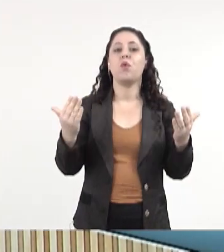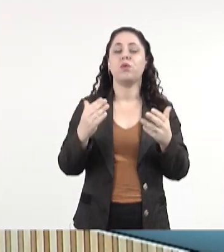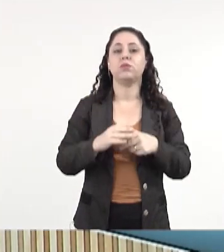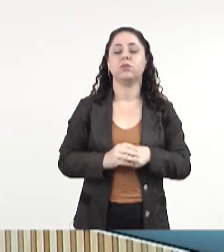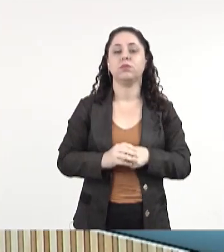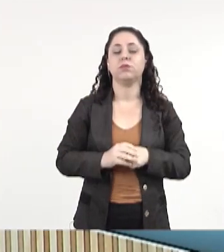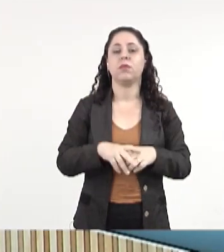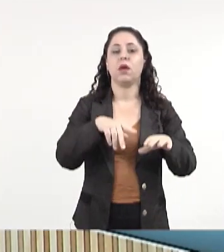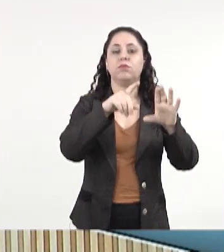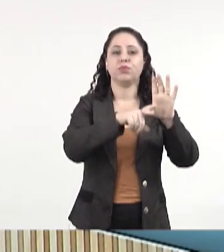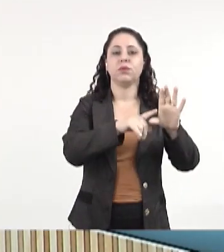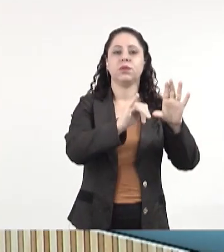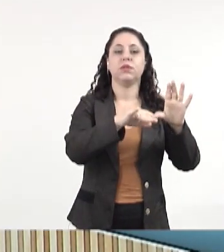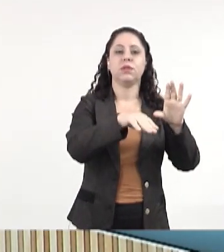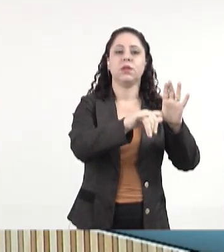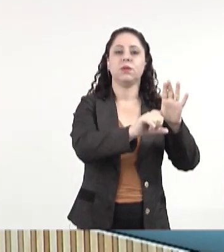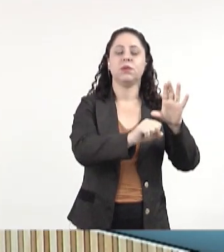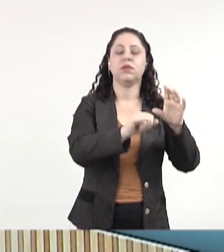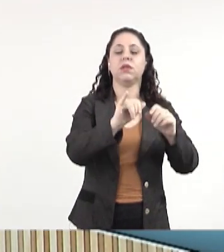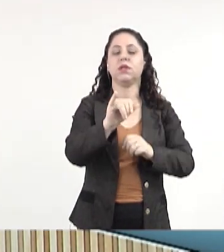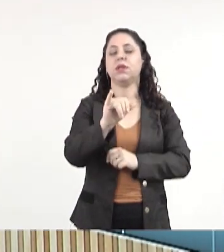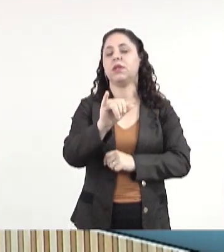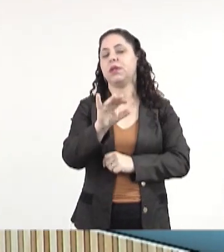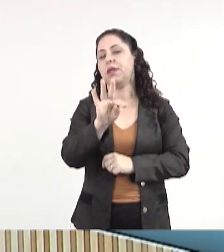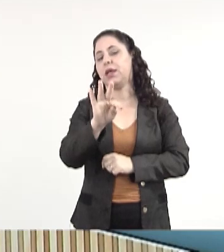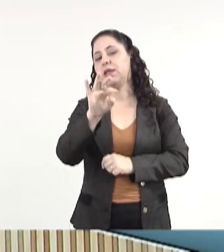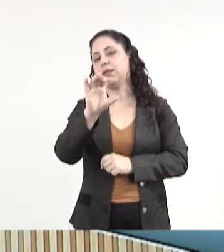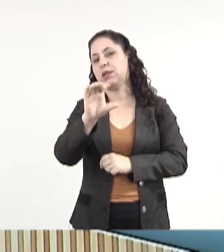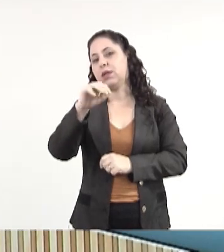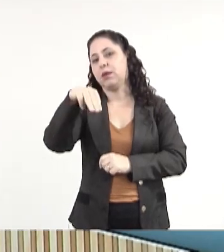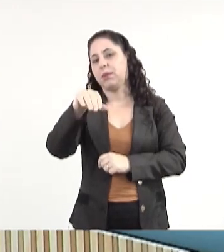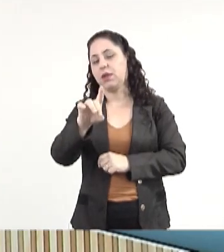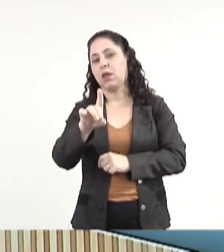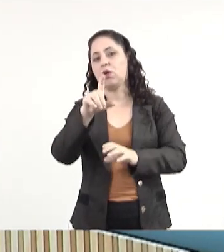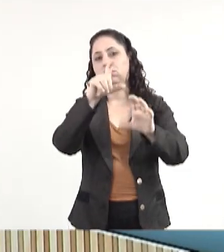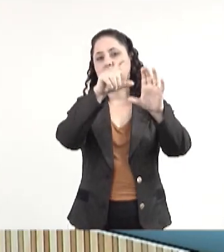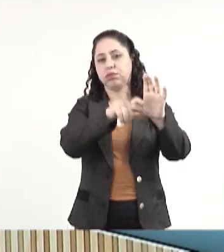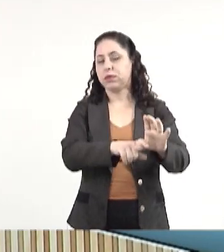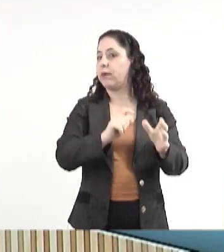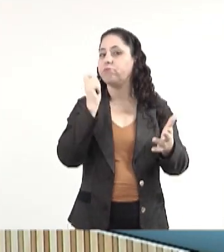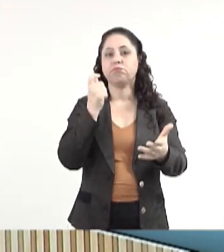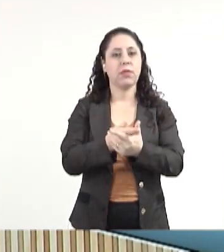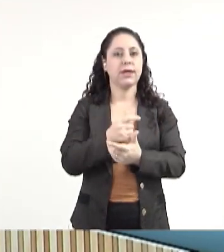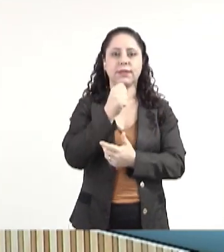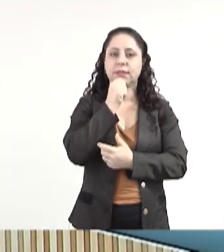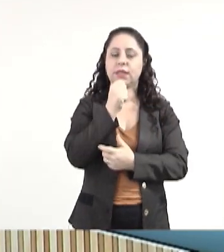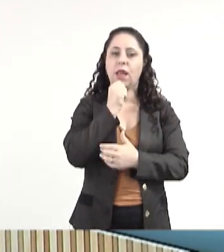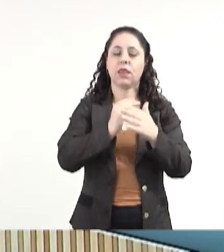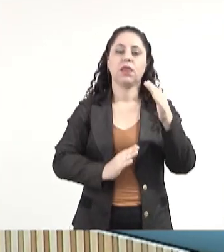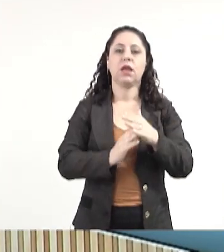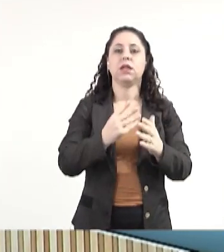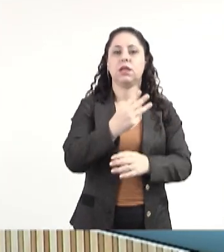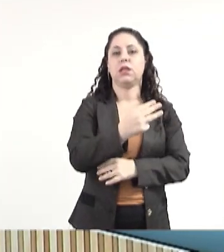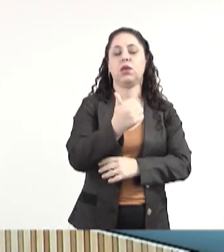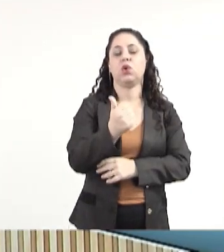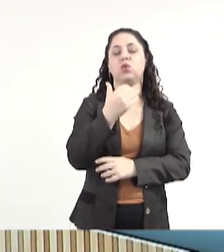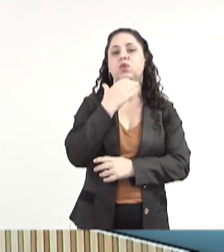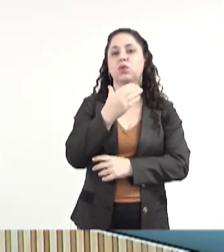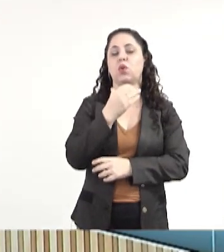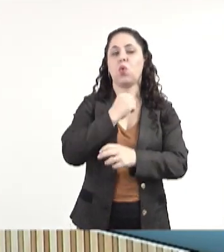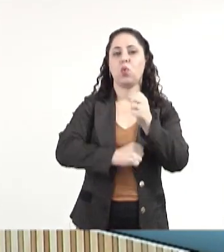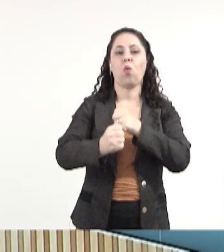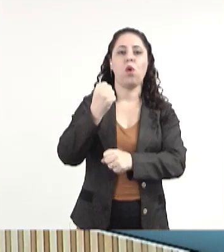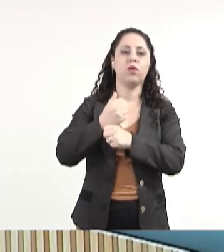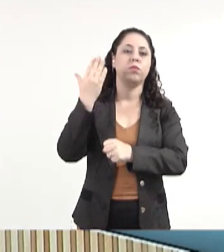né? Créditos de ICMS e TCMD que entraram como dívida, que não foram quitados até dia 31 de dezembro do